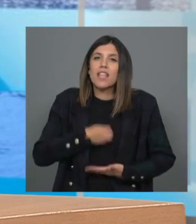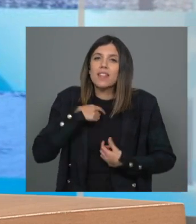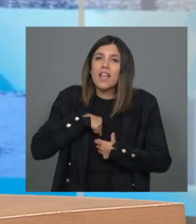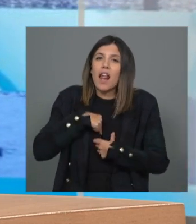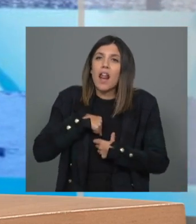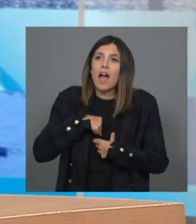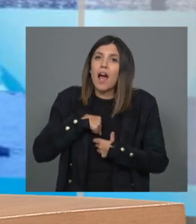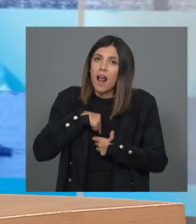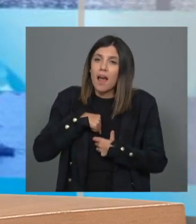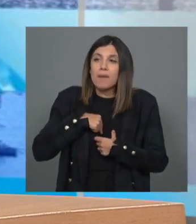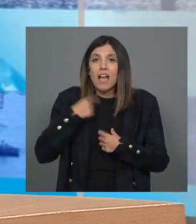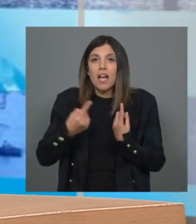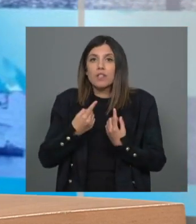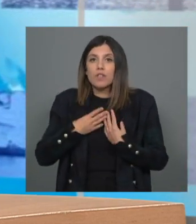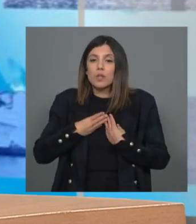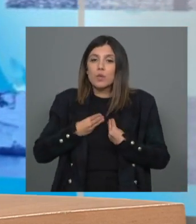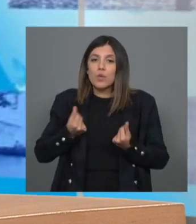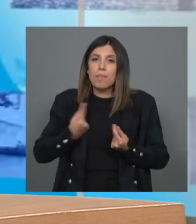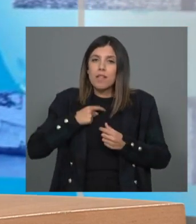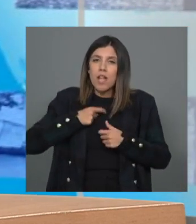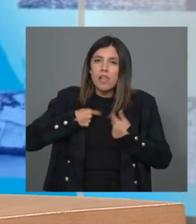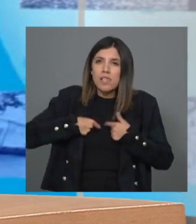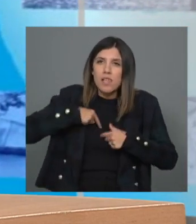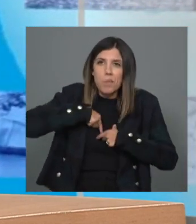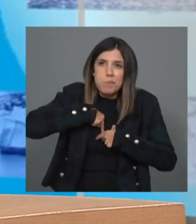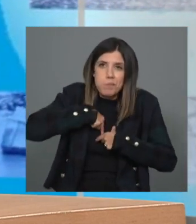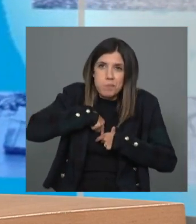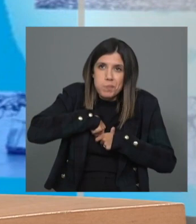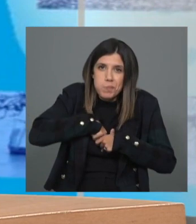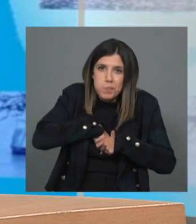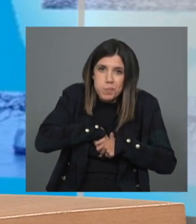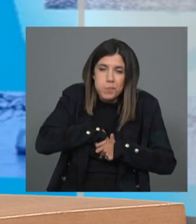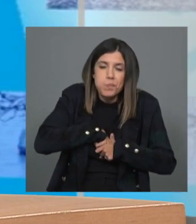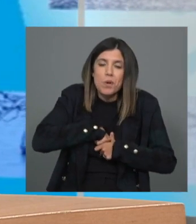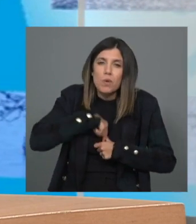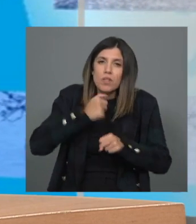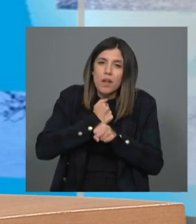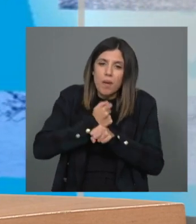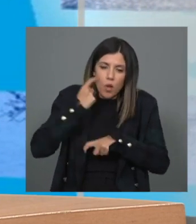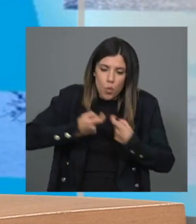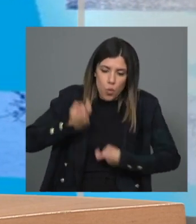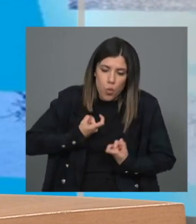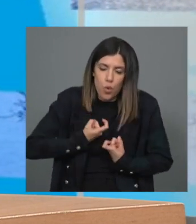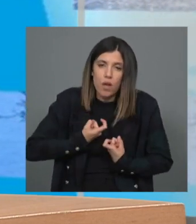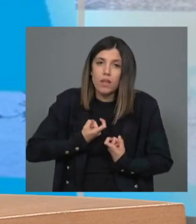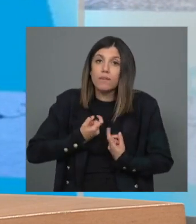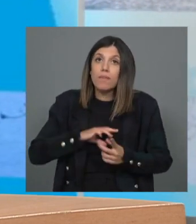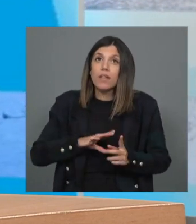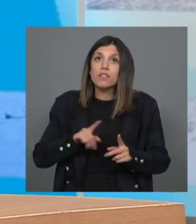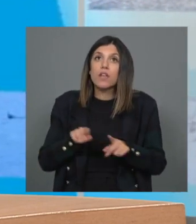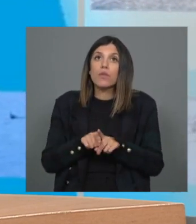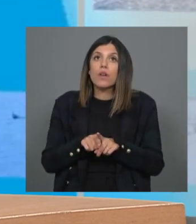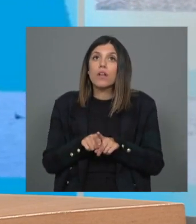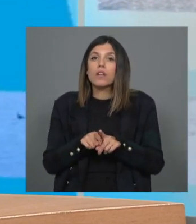apagado e, portanto, se calhar é preciso escarafuncharmos, é preciso fazermos esse trabalho, Mas isso não nos pode, essa